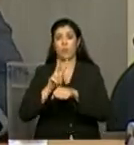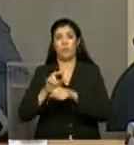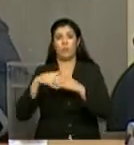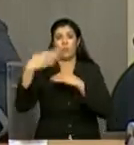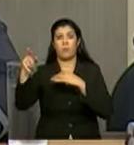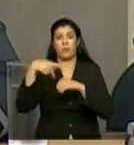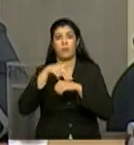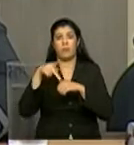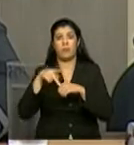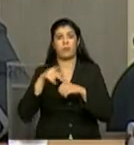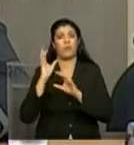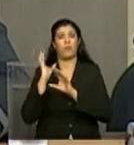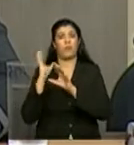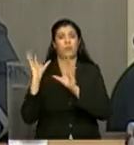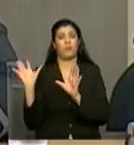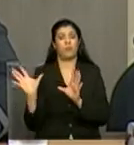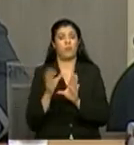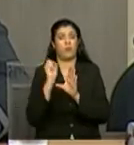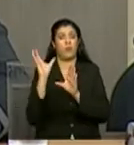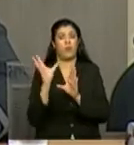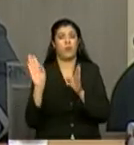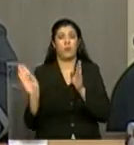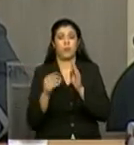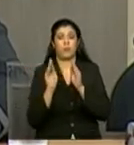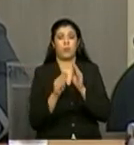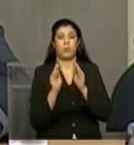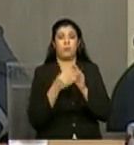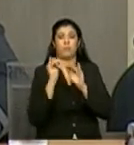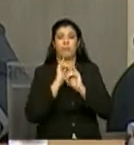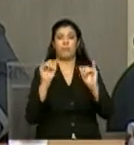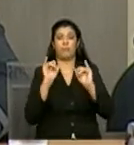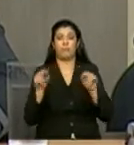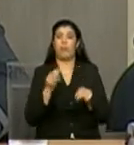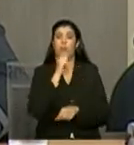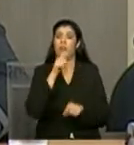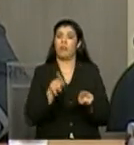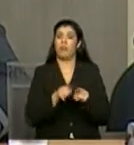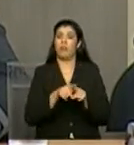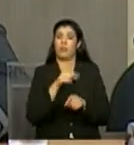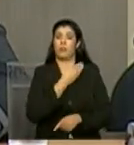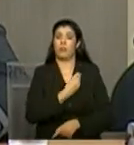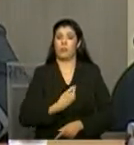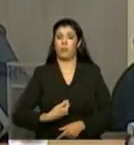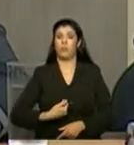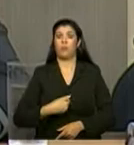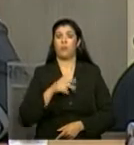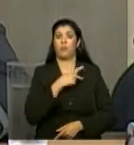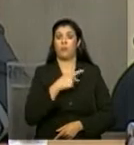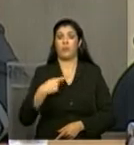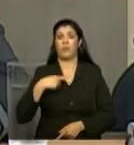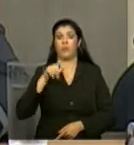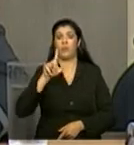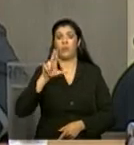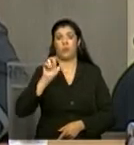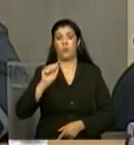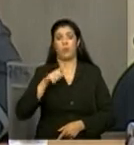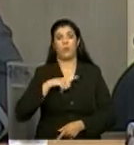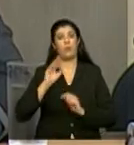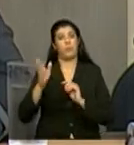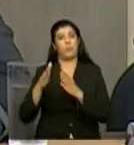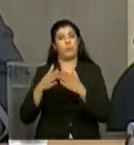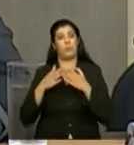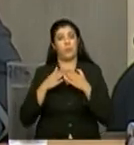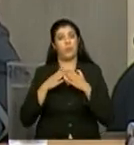somatório de coisas ainda quando no governo do presidente lula que nós pedimos a